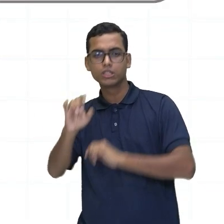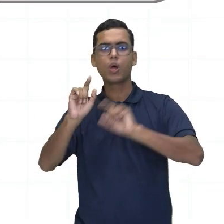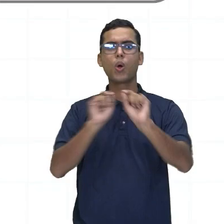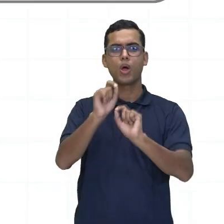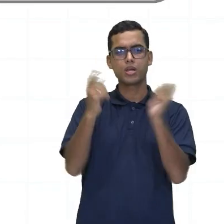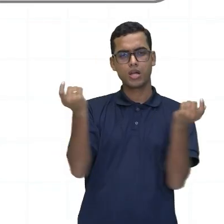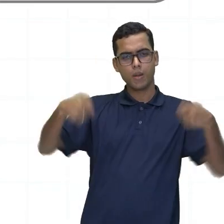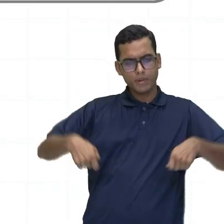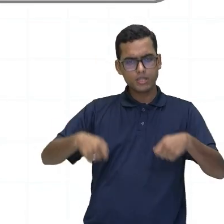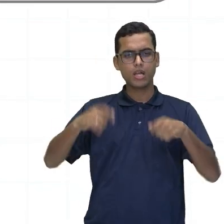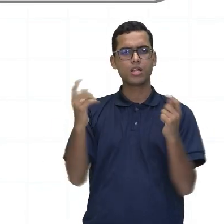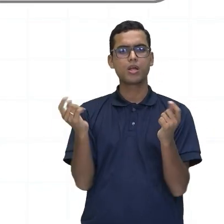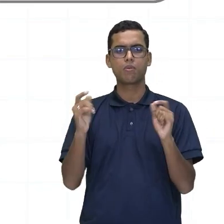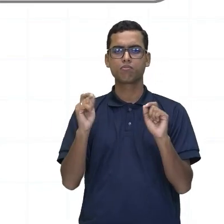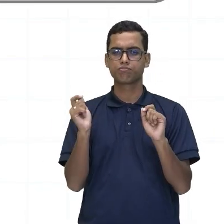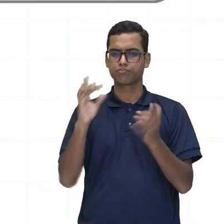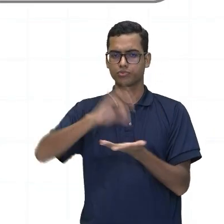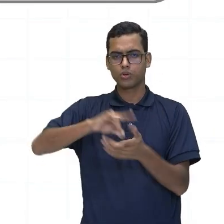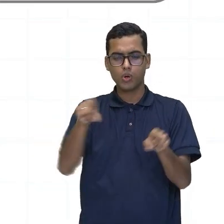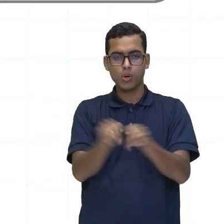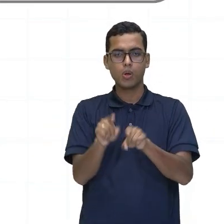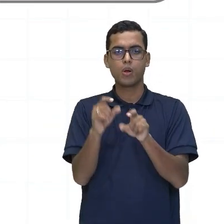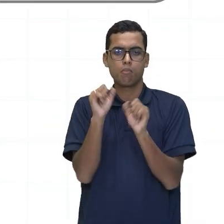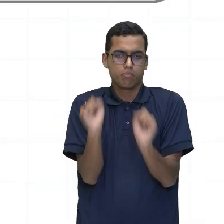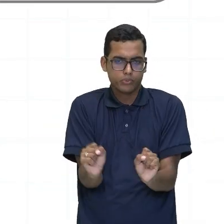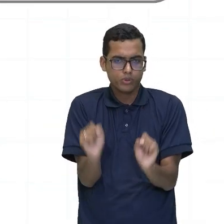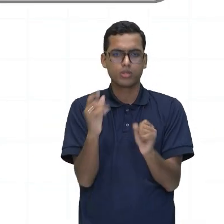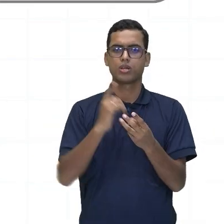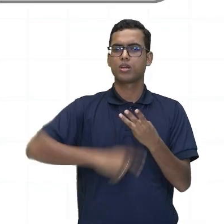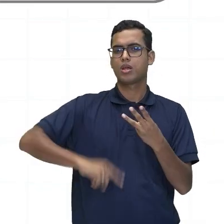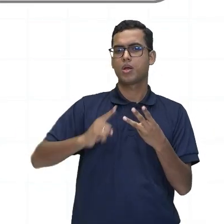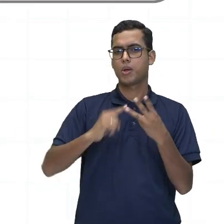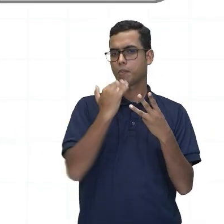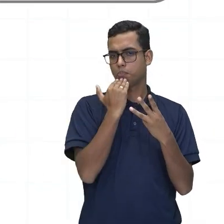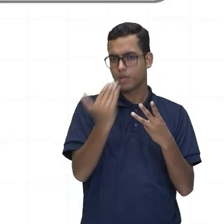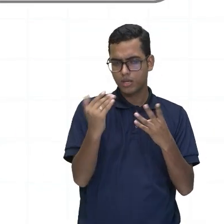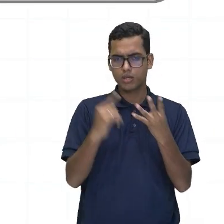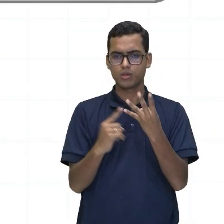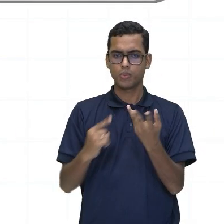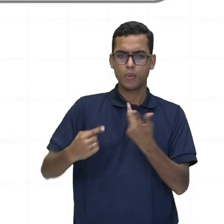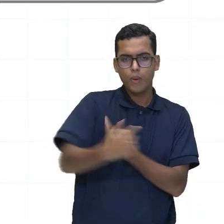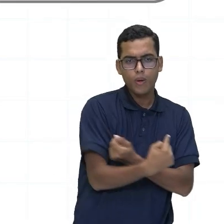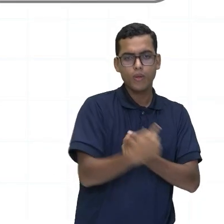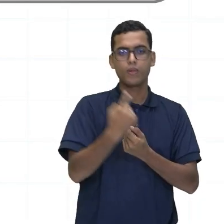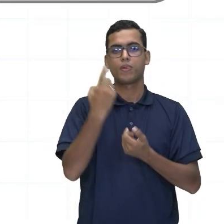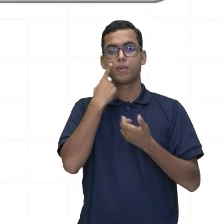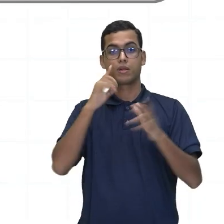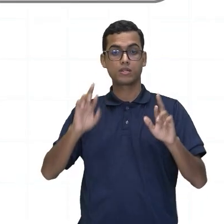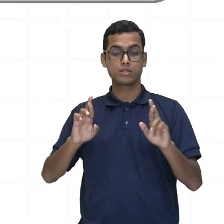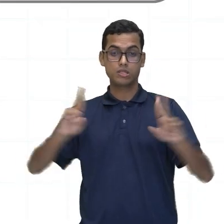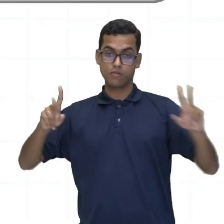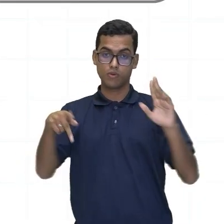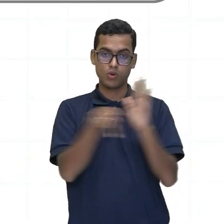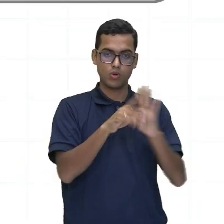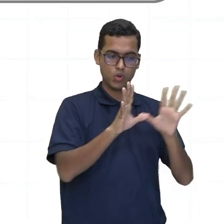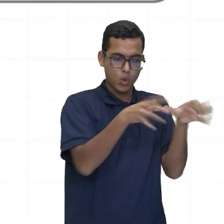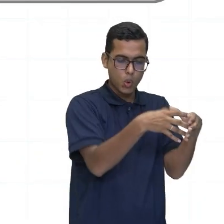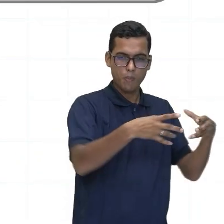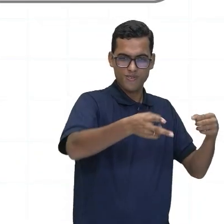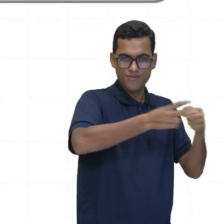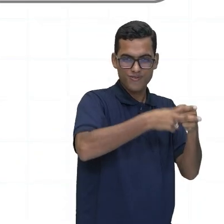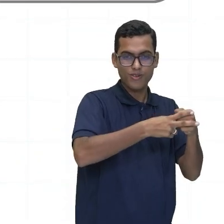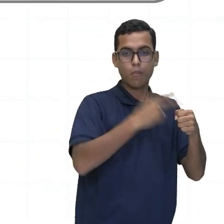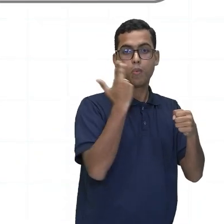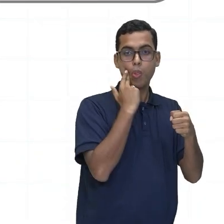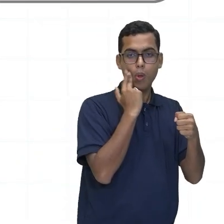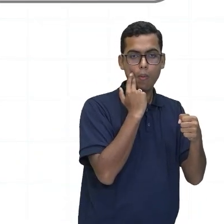capacidade, permissão, pedidos, entre outros. Diferentemente dos verbos comuns, eles não mudam de forma de acordo